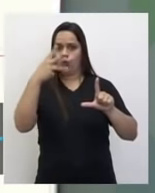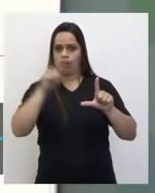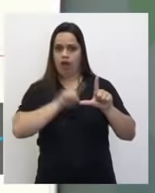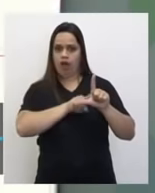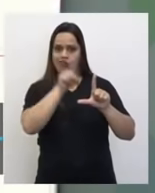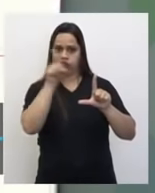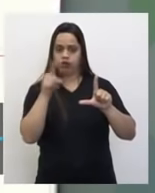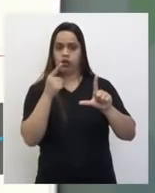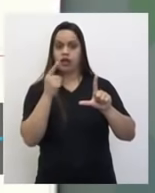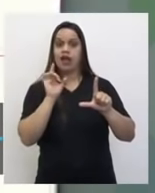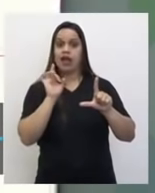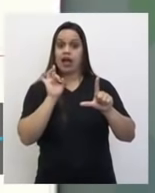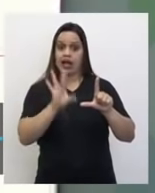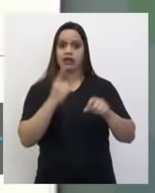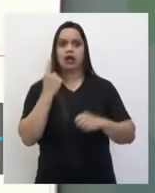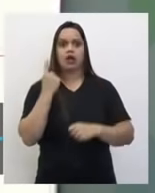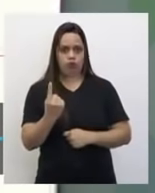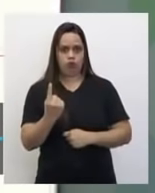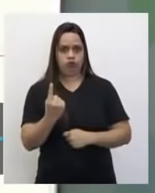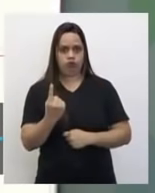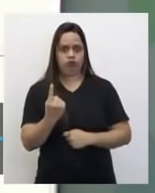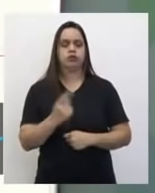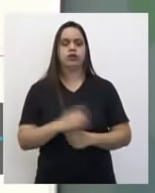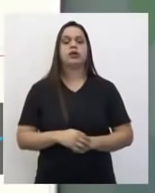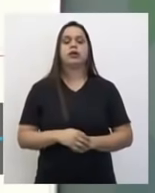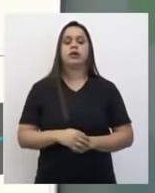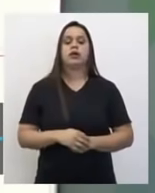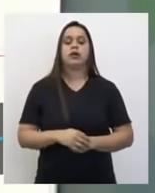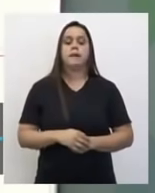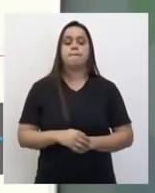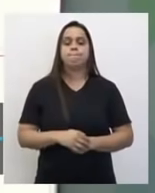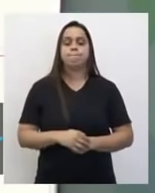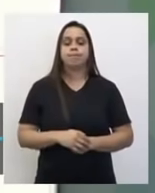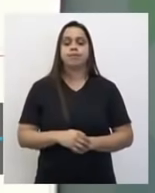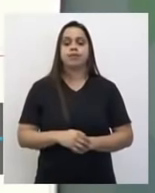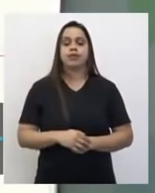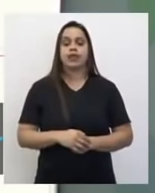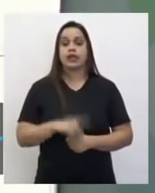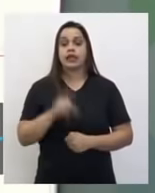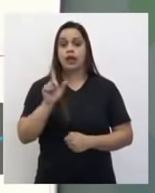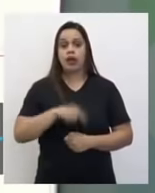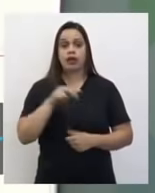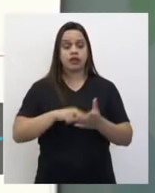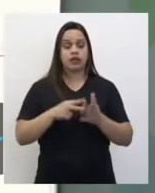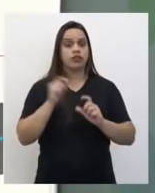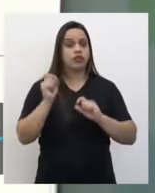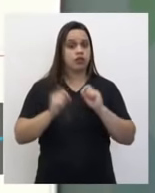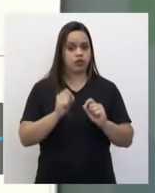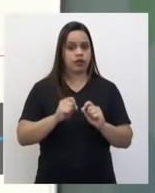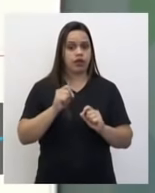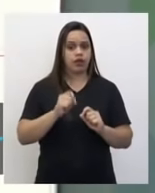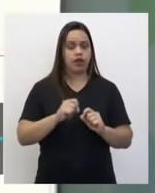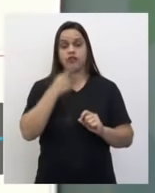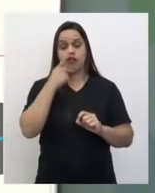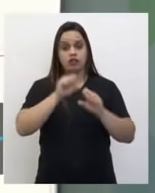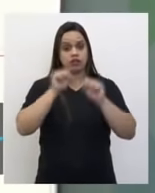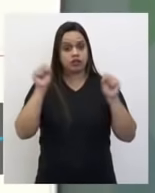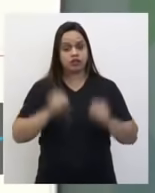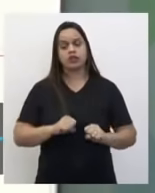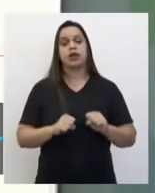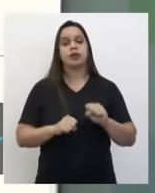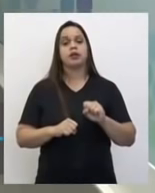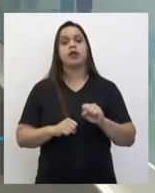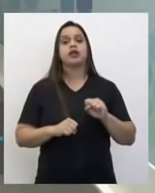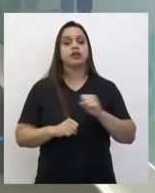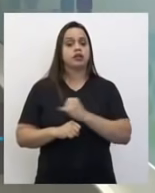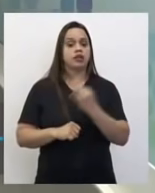Estamos todos claros que é de um em um. Quando a gente fala do sistema decimal, ele é pautado no dobro, tá? Eh, no caso